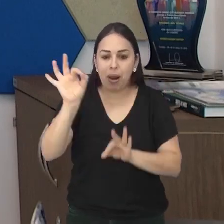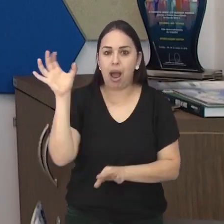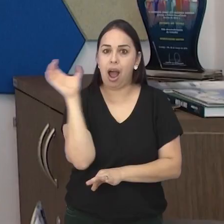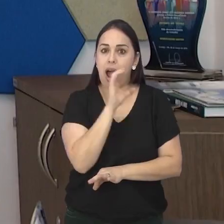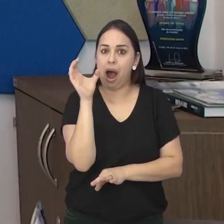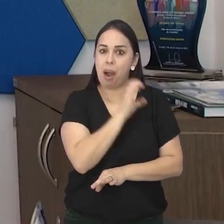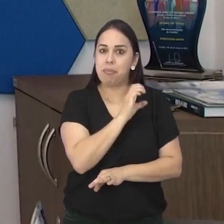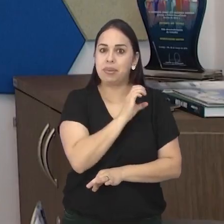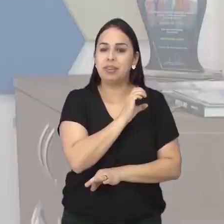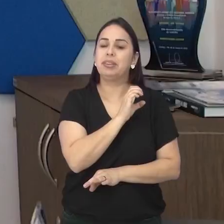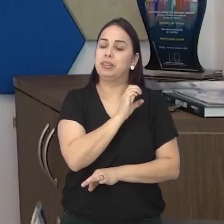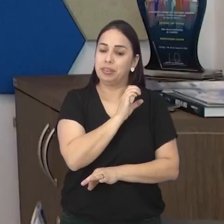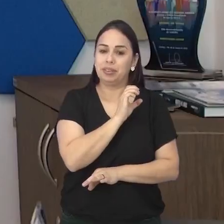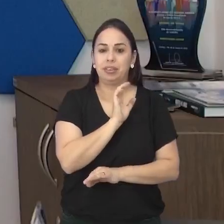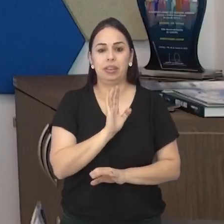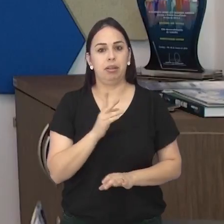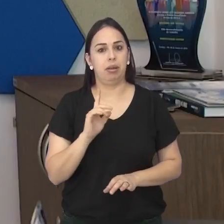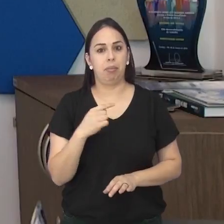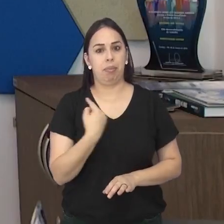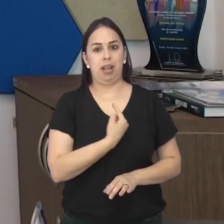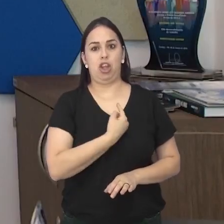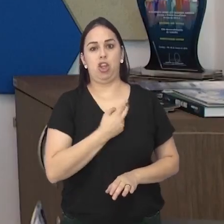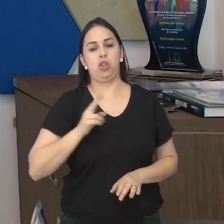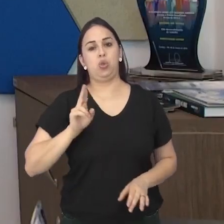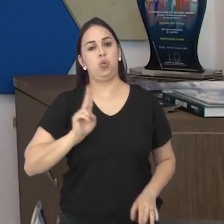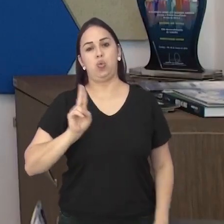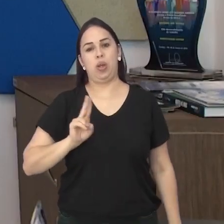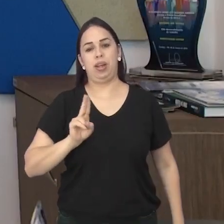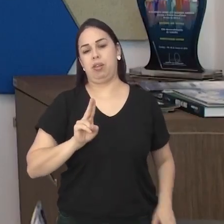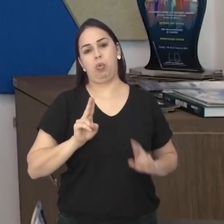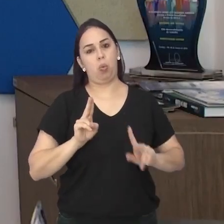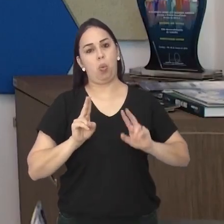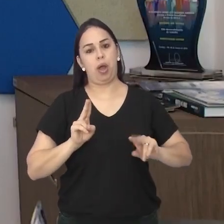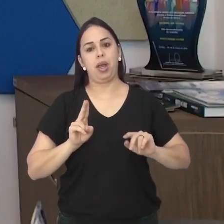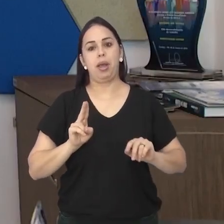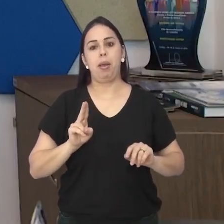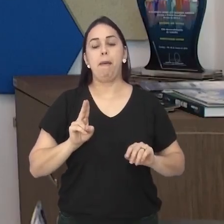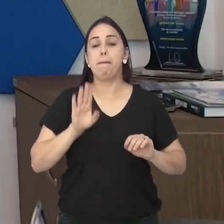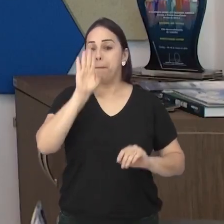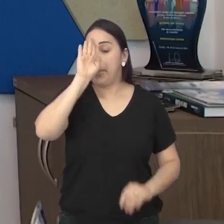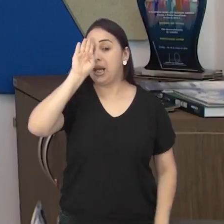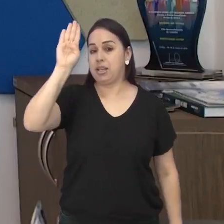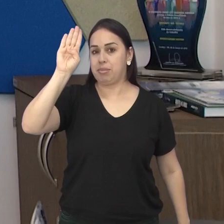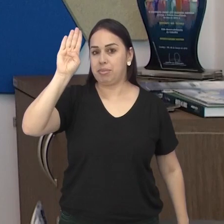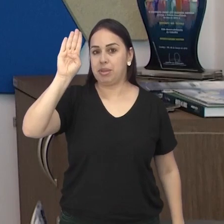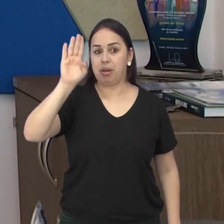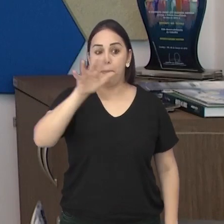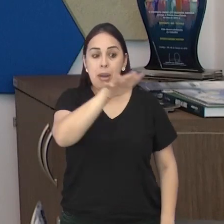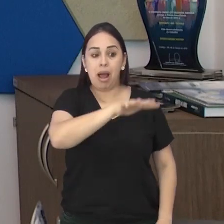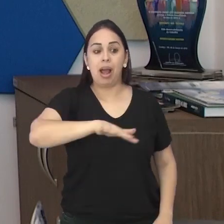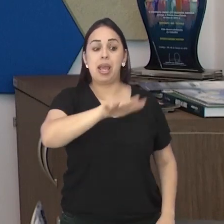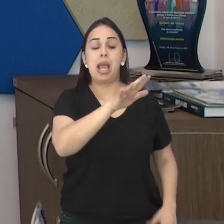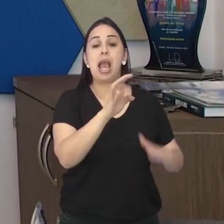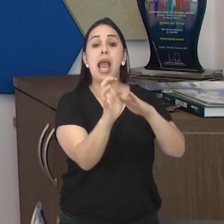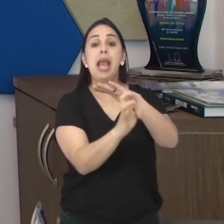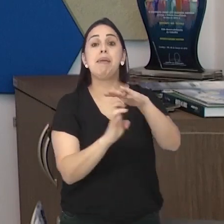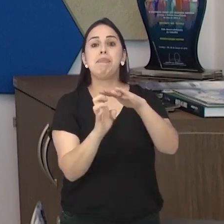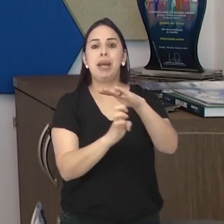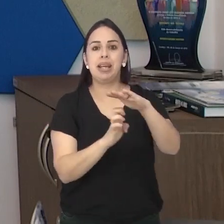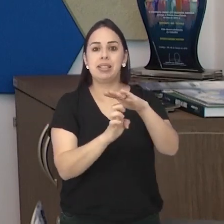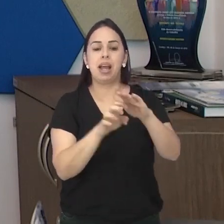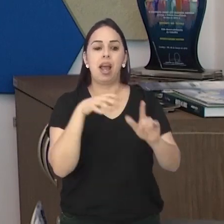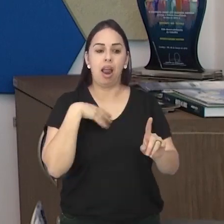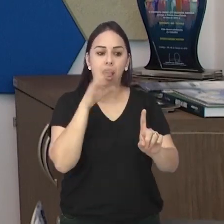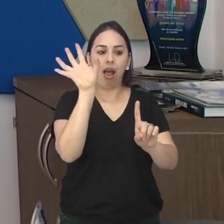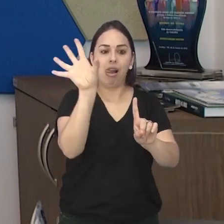o mais rápido possível. Pode ser que não para nós, usuários comuns, mas principalmente para o setor privado, para